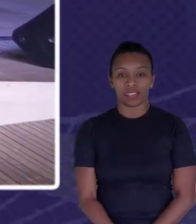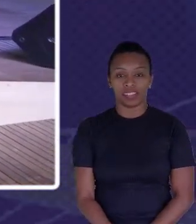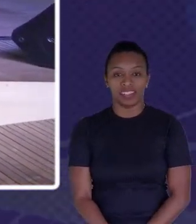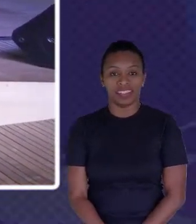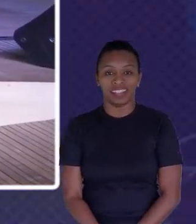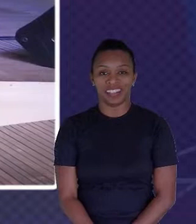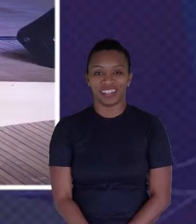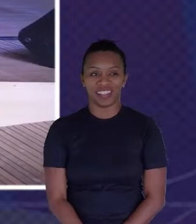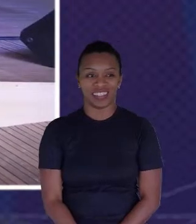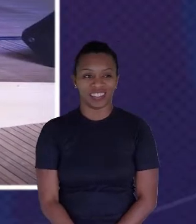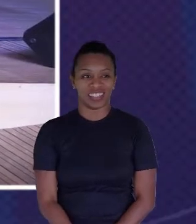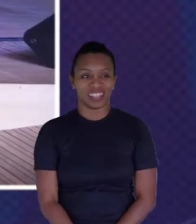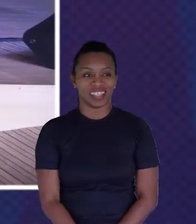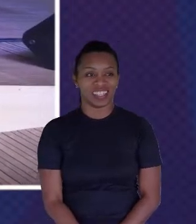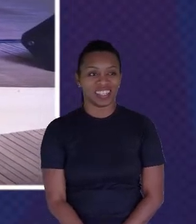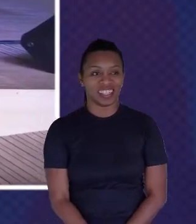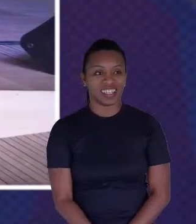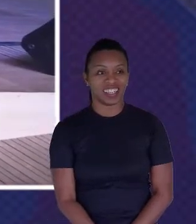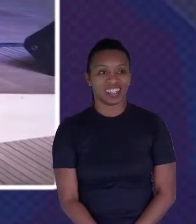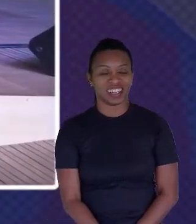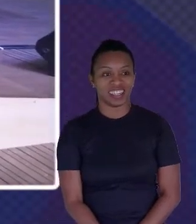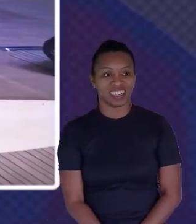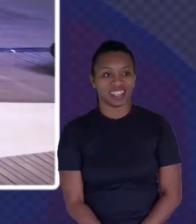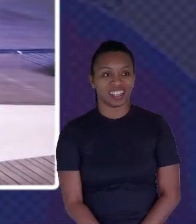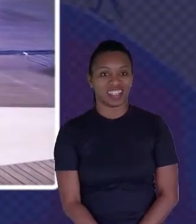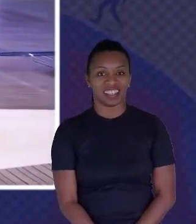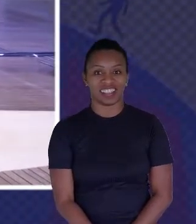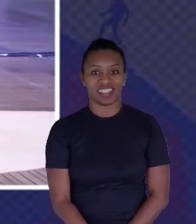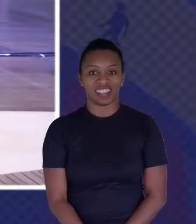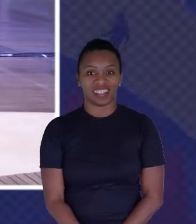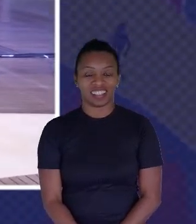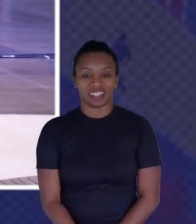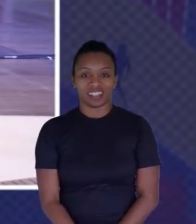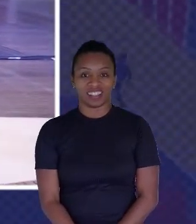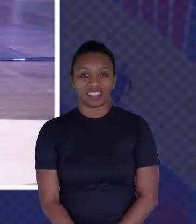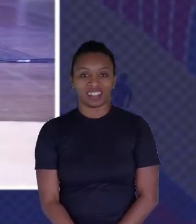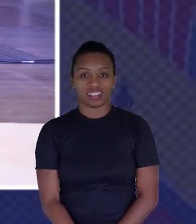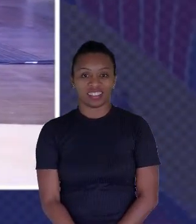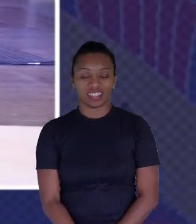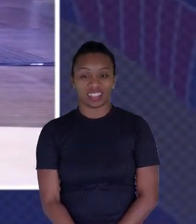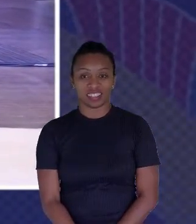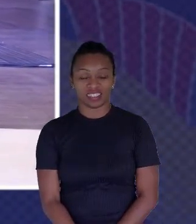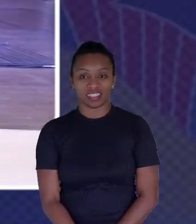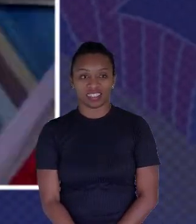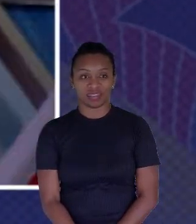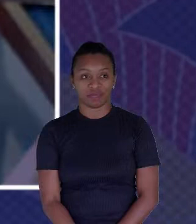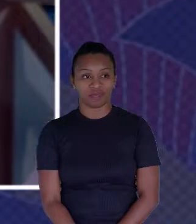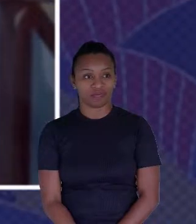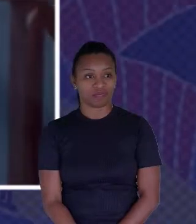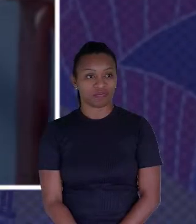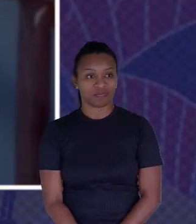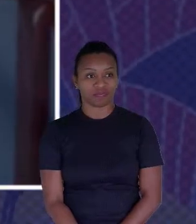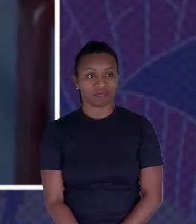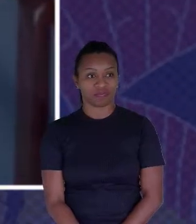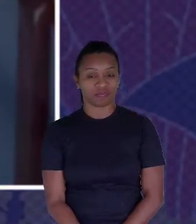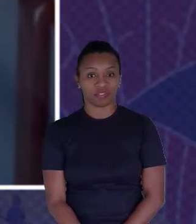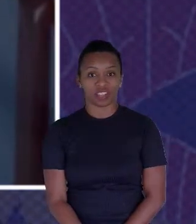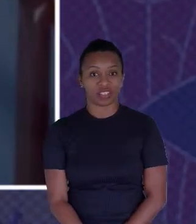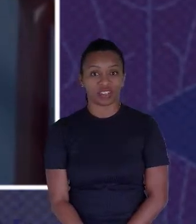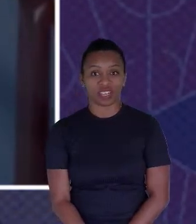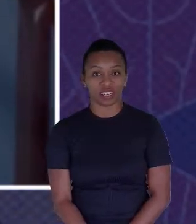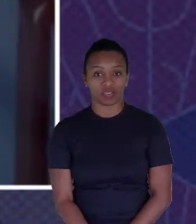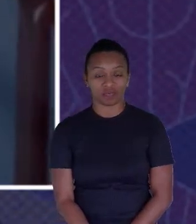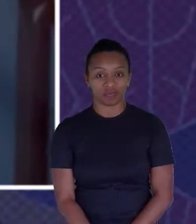é tempo de criar e tempo também de se despedir né bruna mais não sem antes a gente lançaram um trabalho